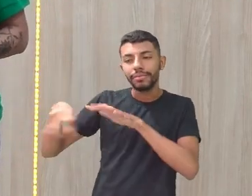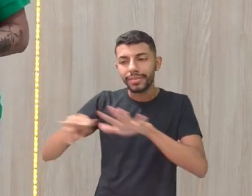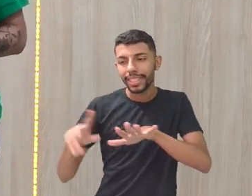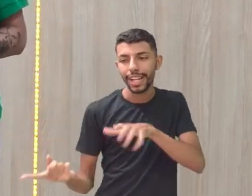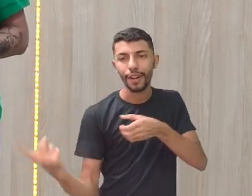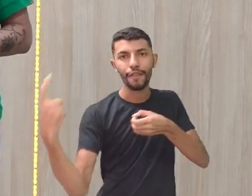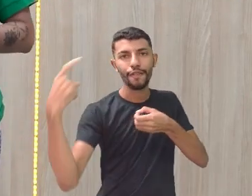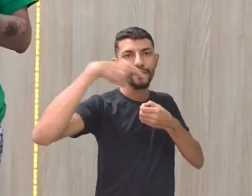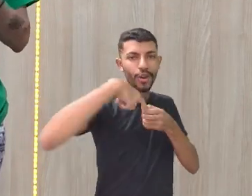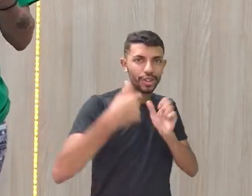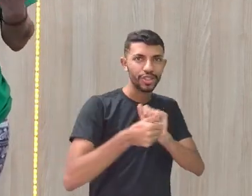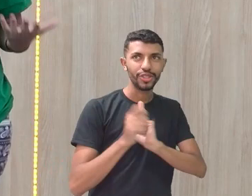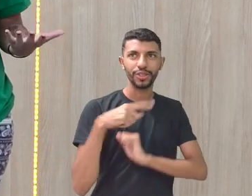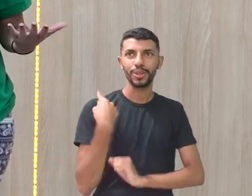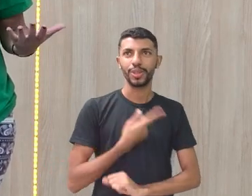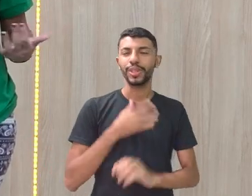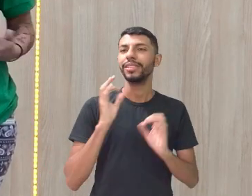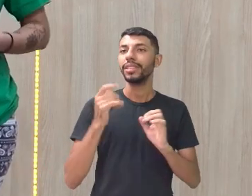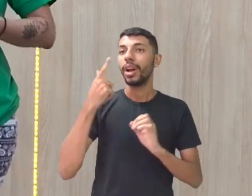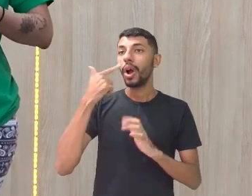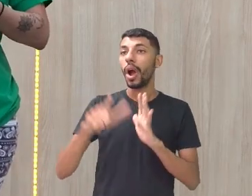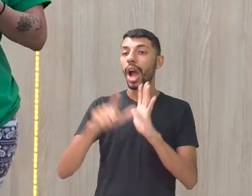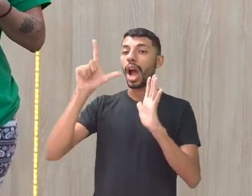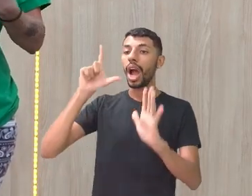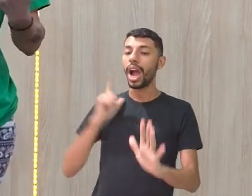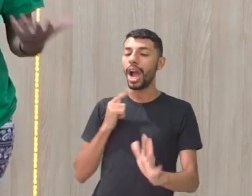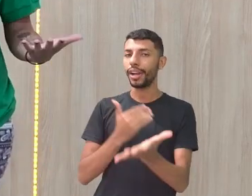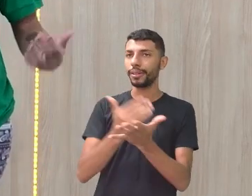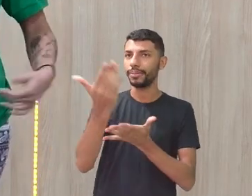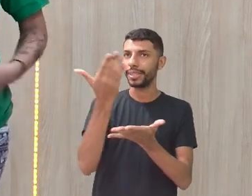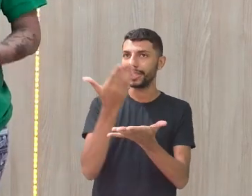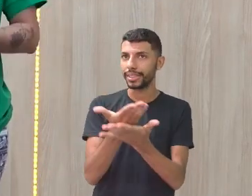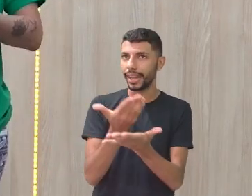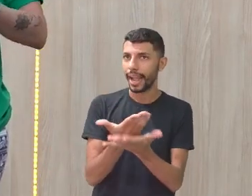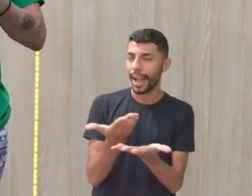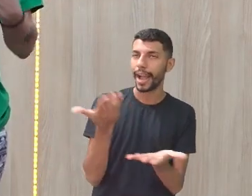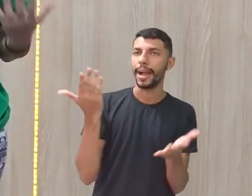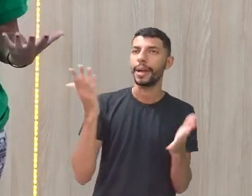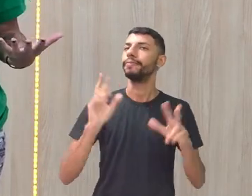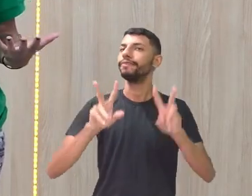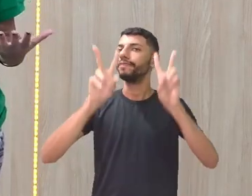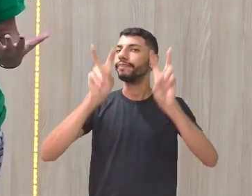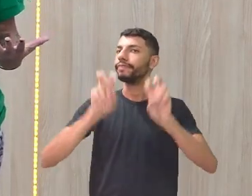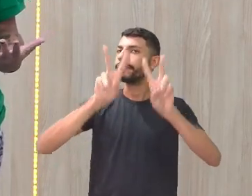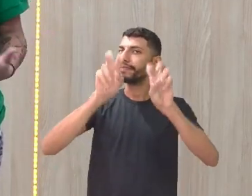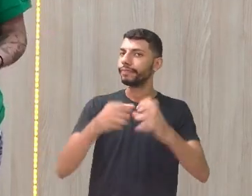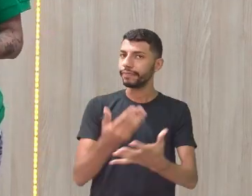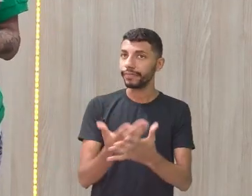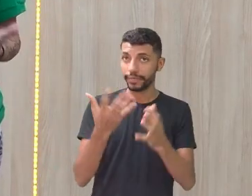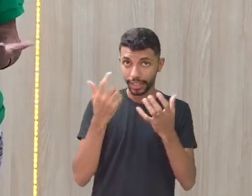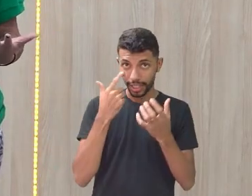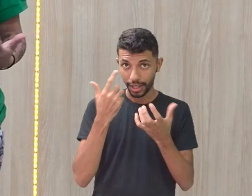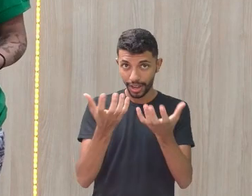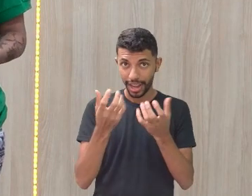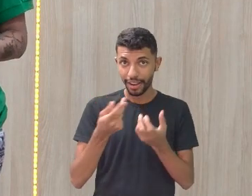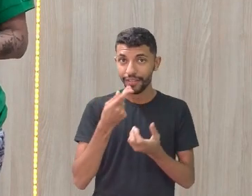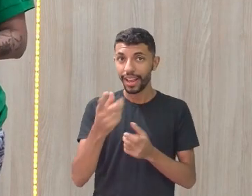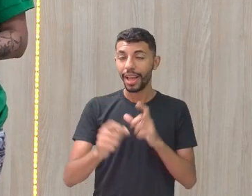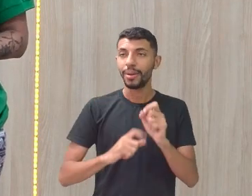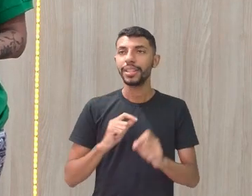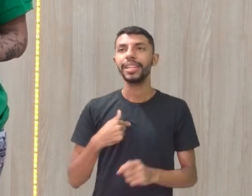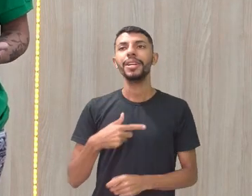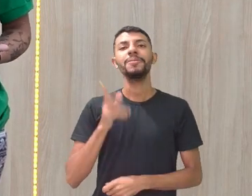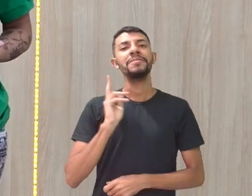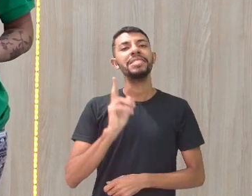gente, tá bom? Antes de a gente começar a aula, de trabalhar o tema da aula de hoje, eu quero dizer que eu sempre